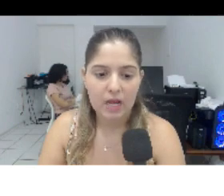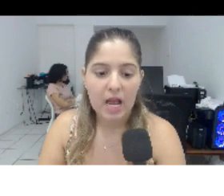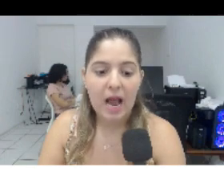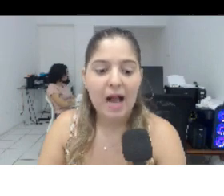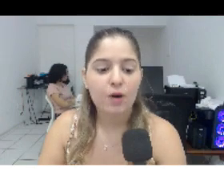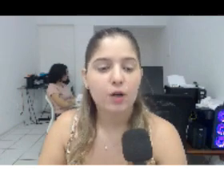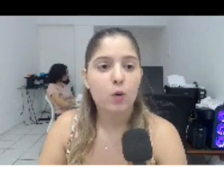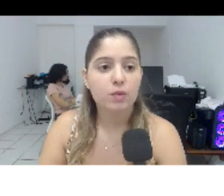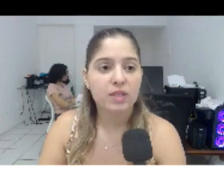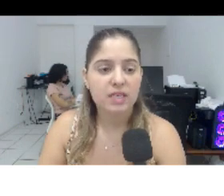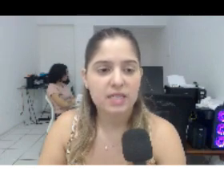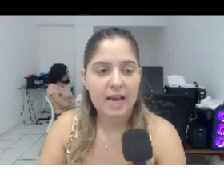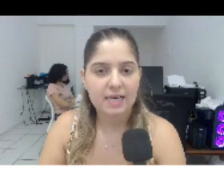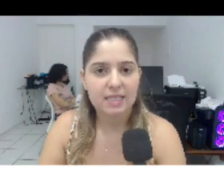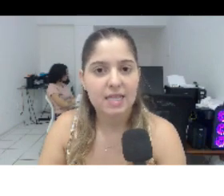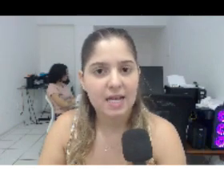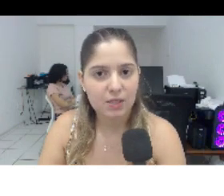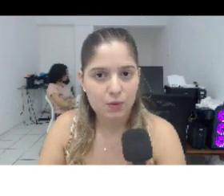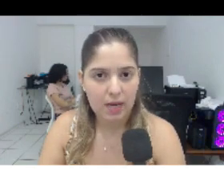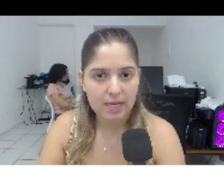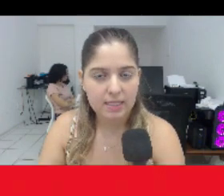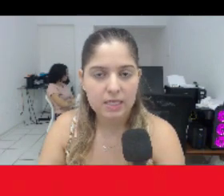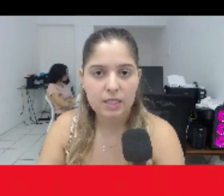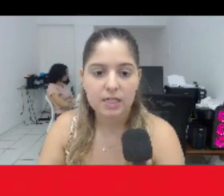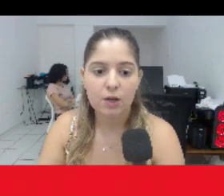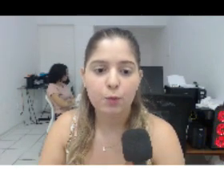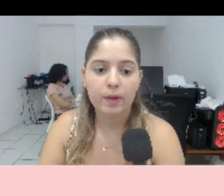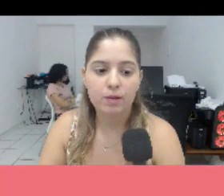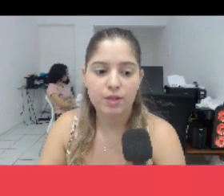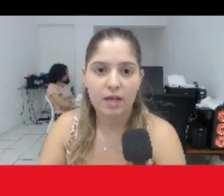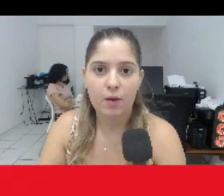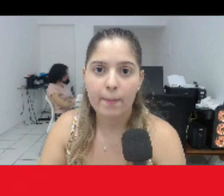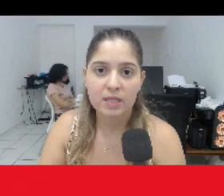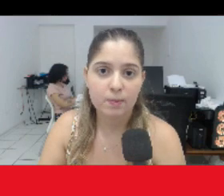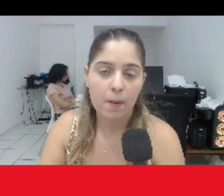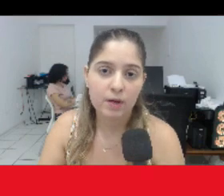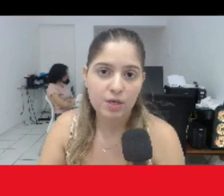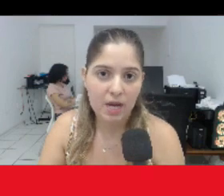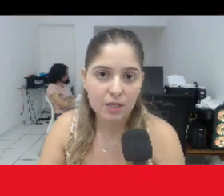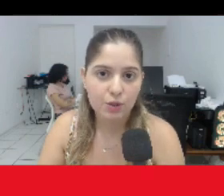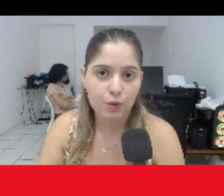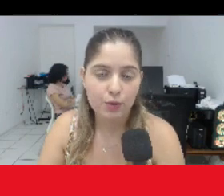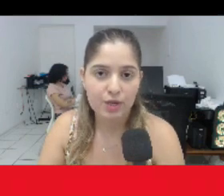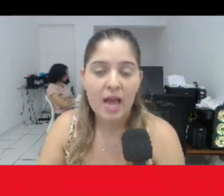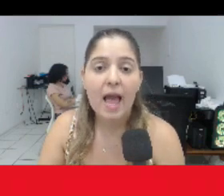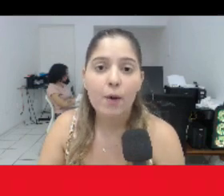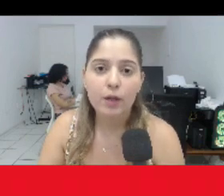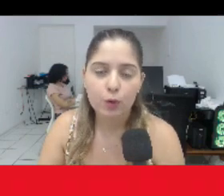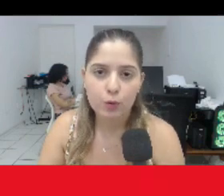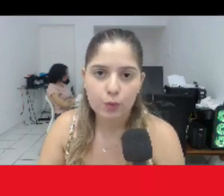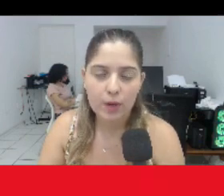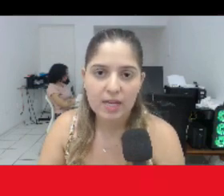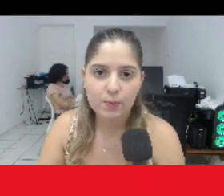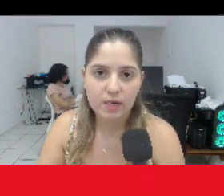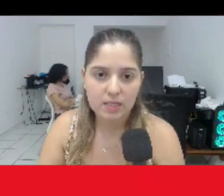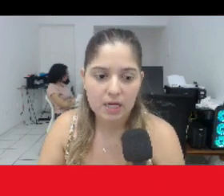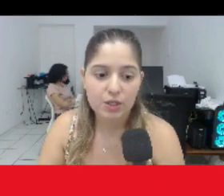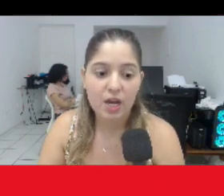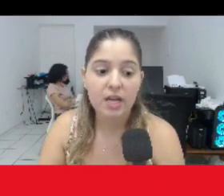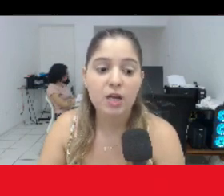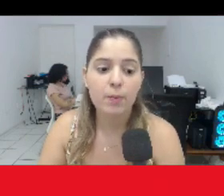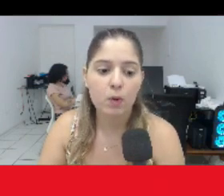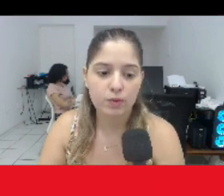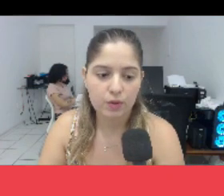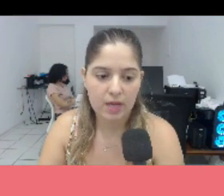Deputados. Agora com os destaques nacionais, iniciando pelo Estadão, a principal manchete de hoje é o retorno do